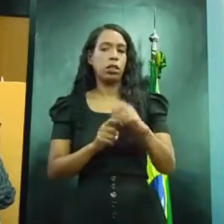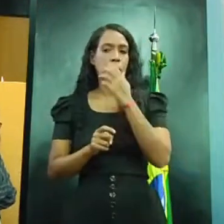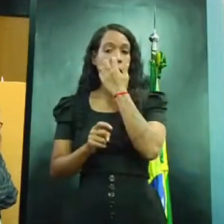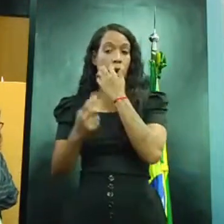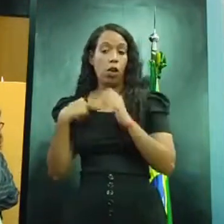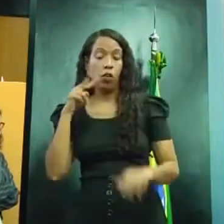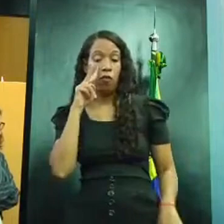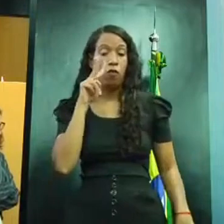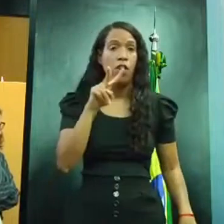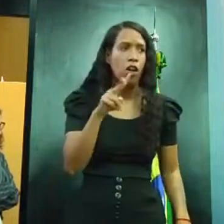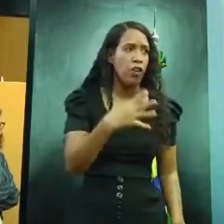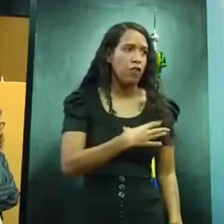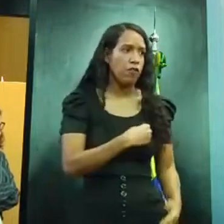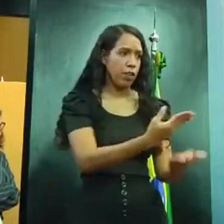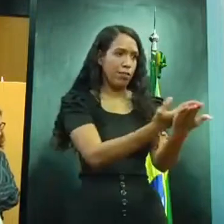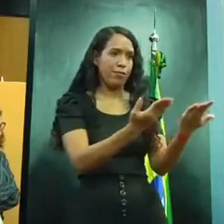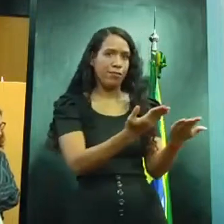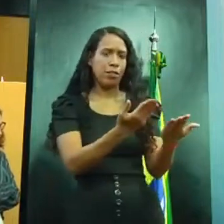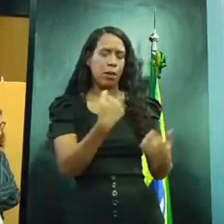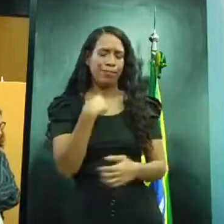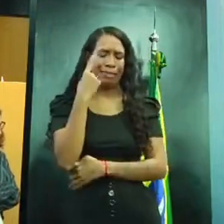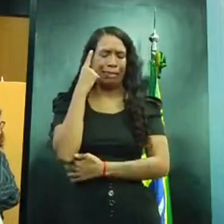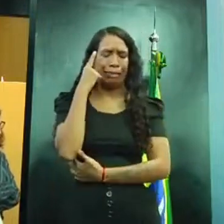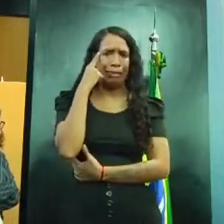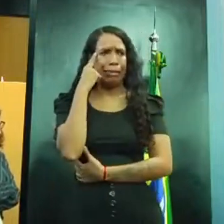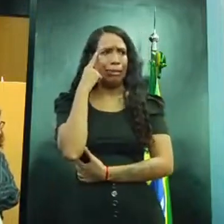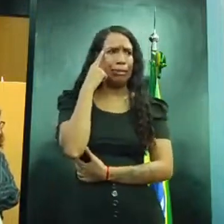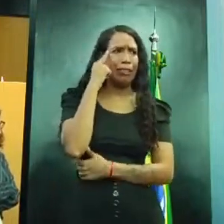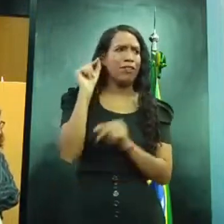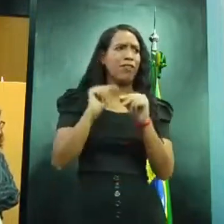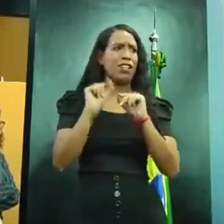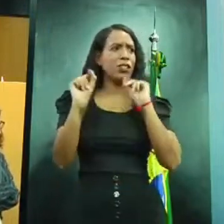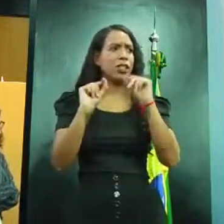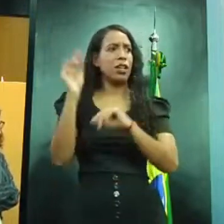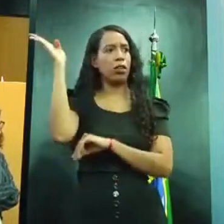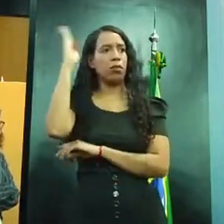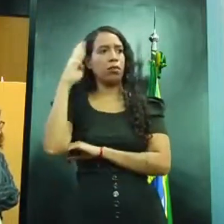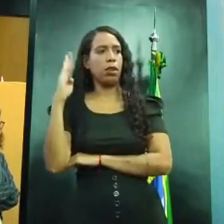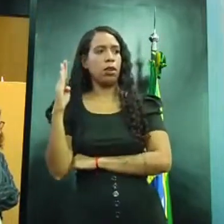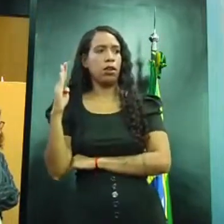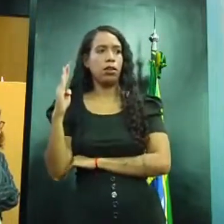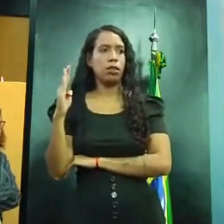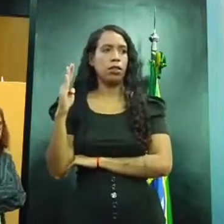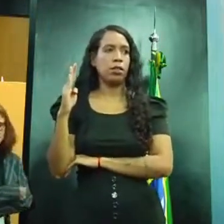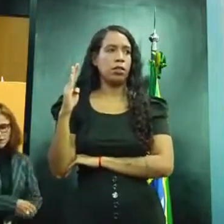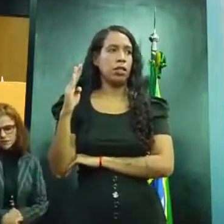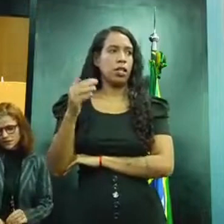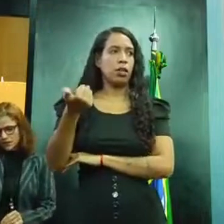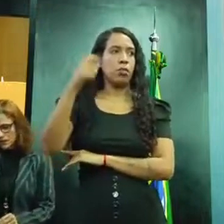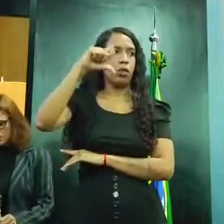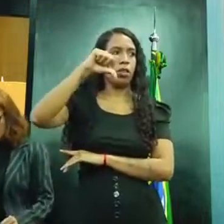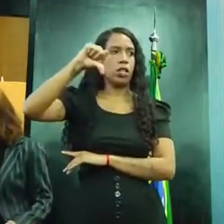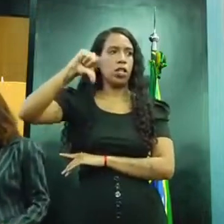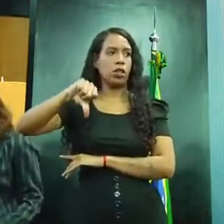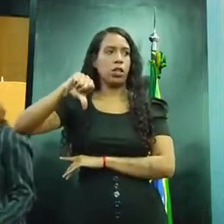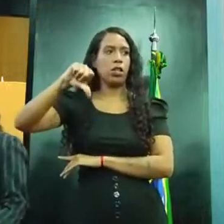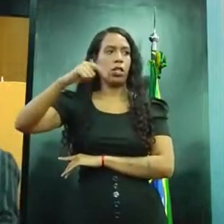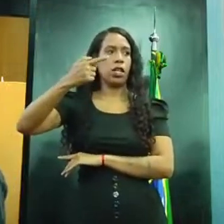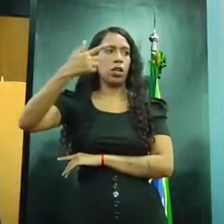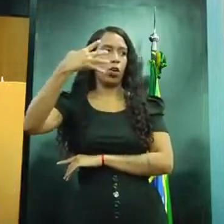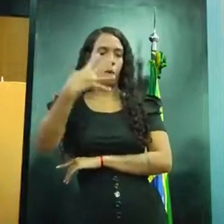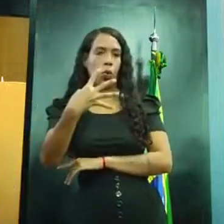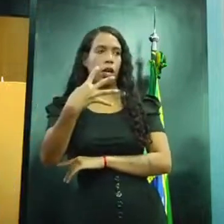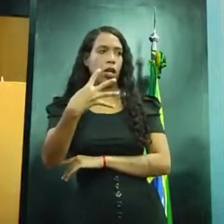Eu olho para os meus filhos aqui e fico pensando no que fizeram com o Brasil. Em